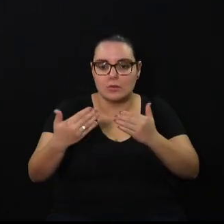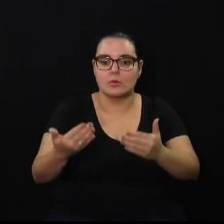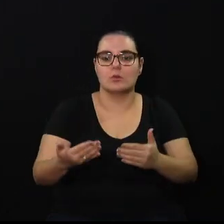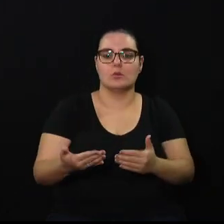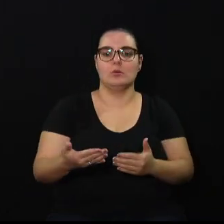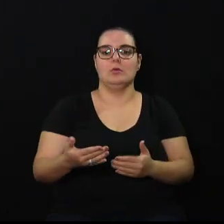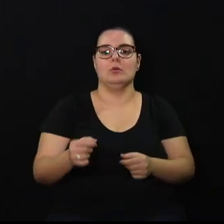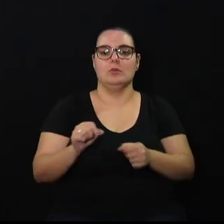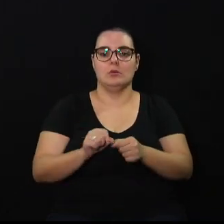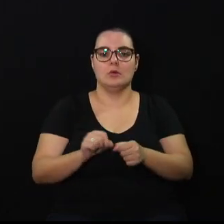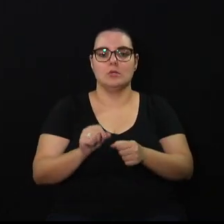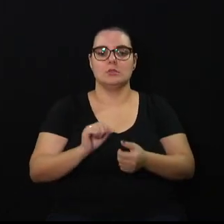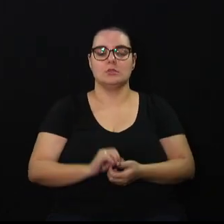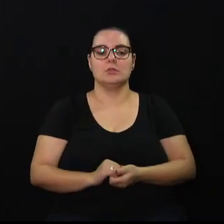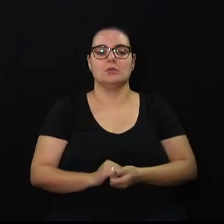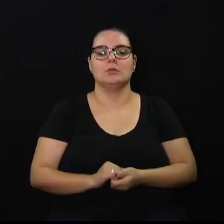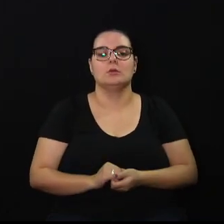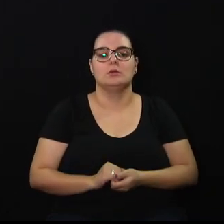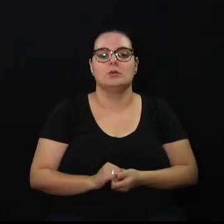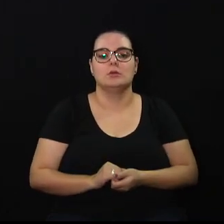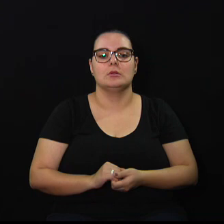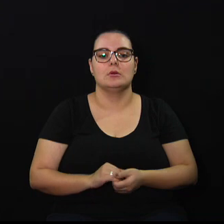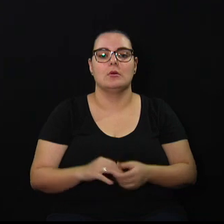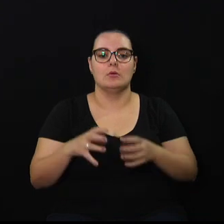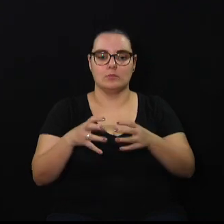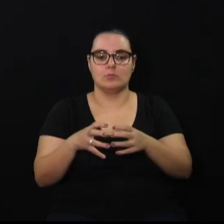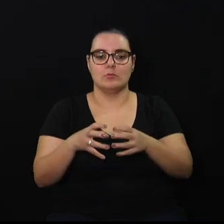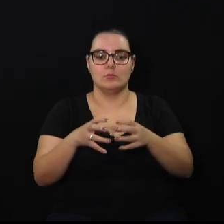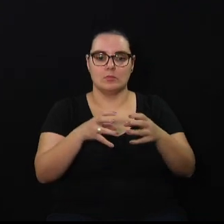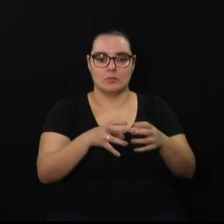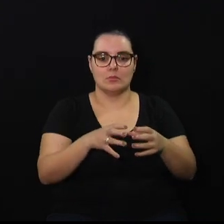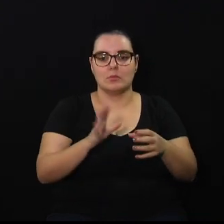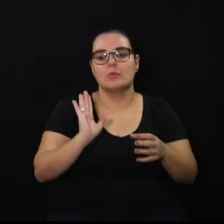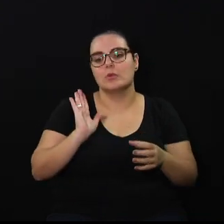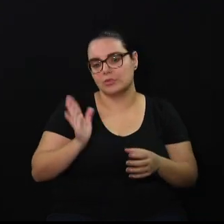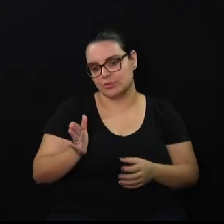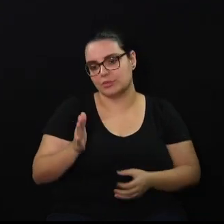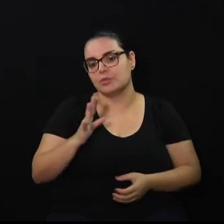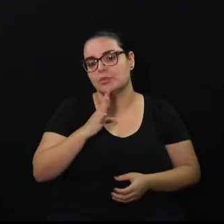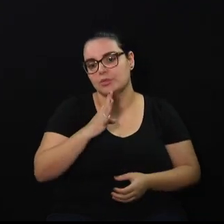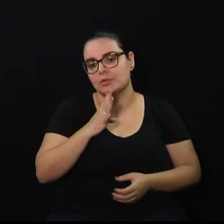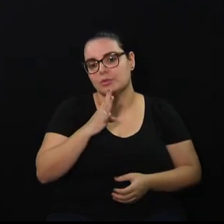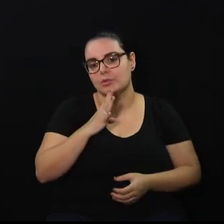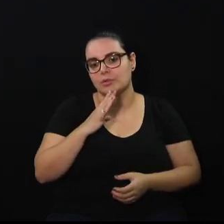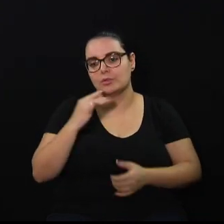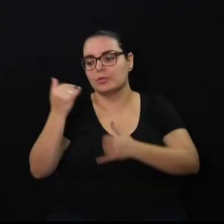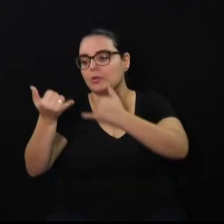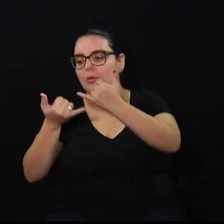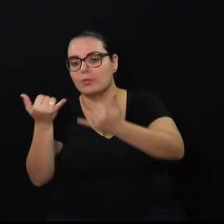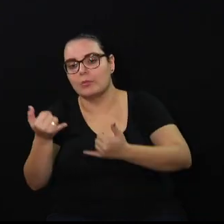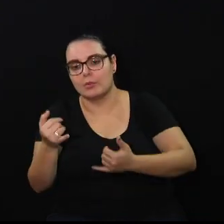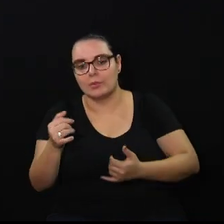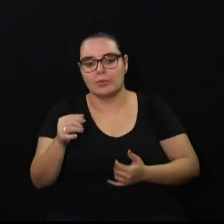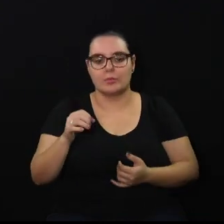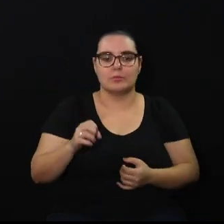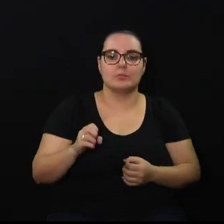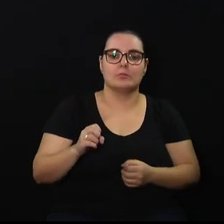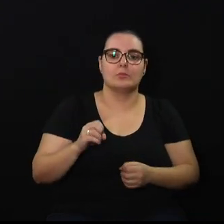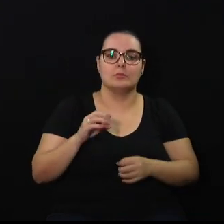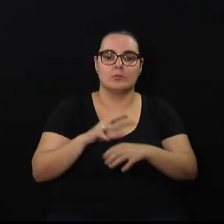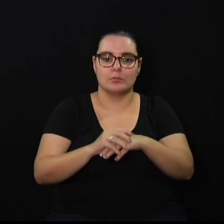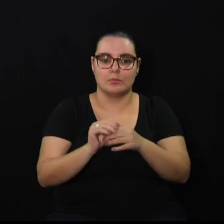nós estávamos fazendo ali tem as bolas de que você já conhece a gente conta muito por aí que são também de estimulação